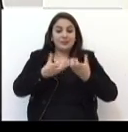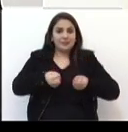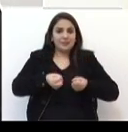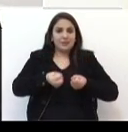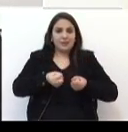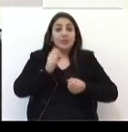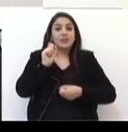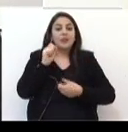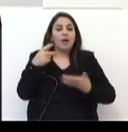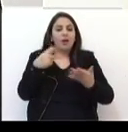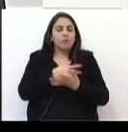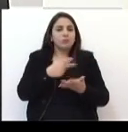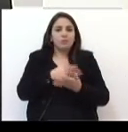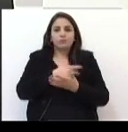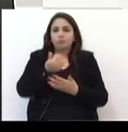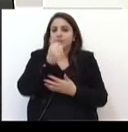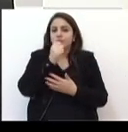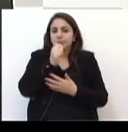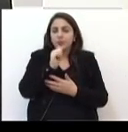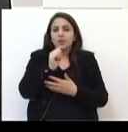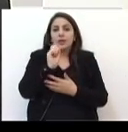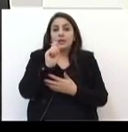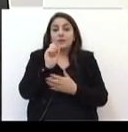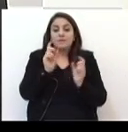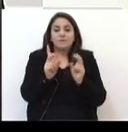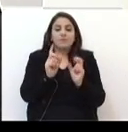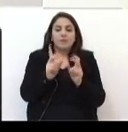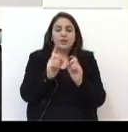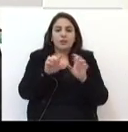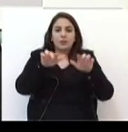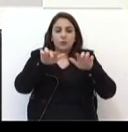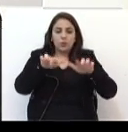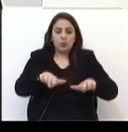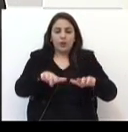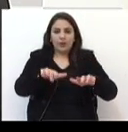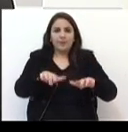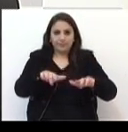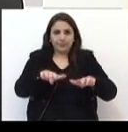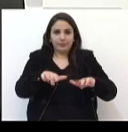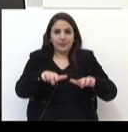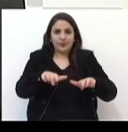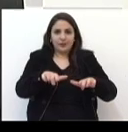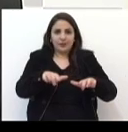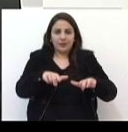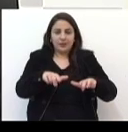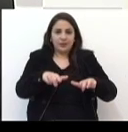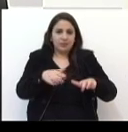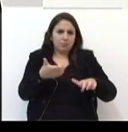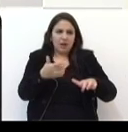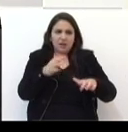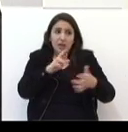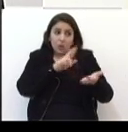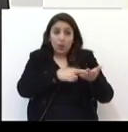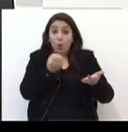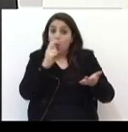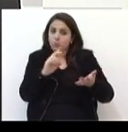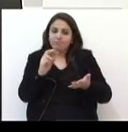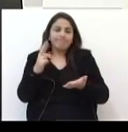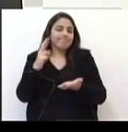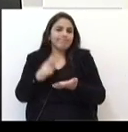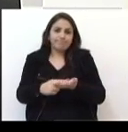que ocorram consumos e, sobretudo, vendas por estabelecimentos regulares e, obviamente, estabelecimentos não